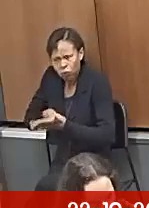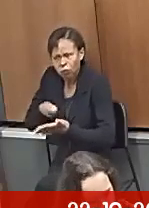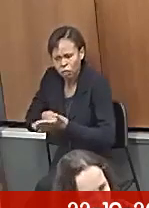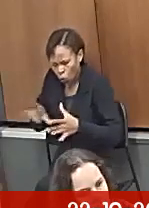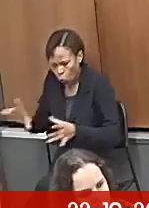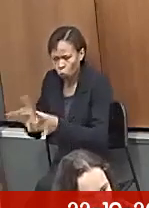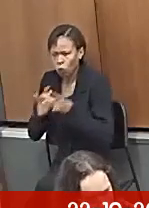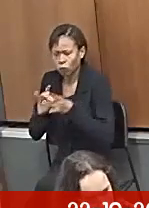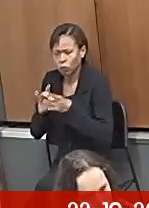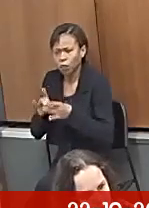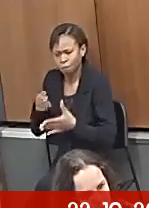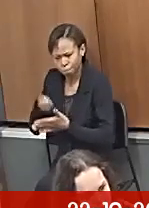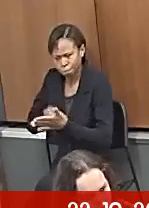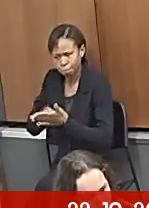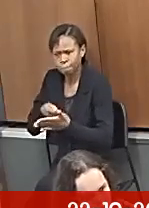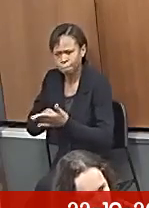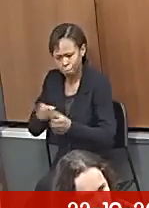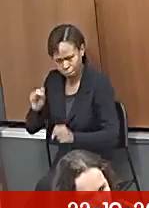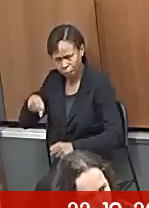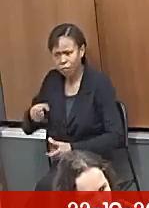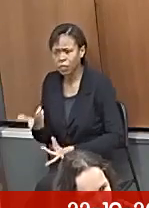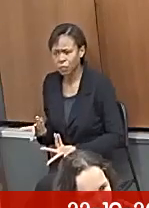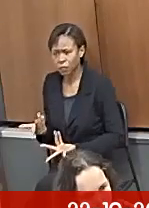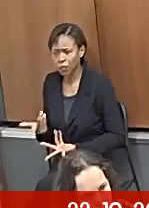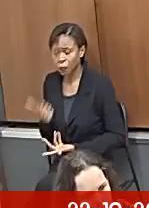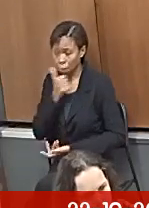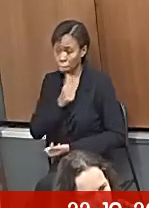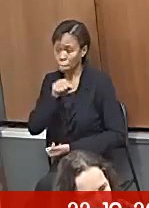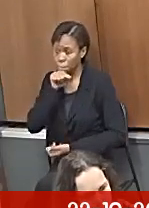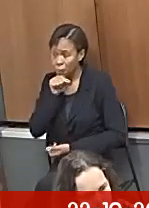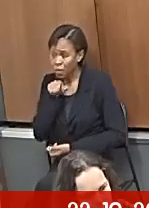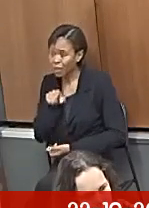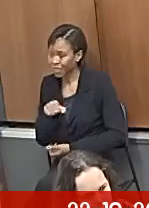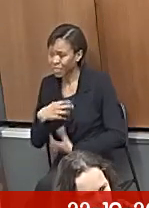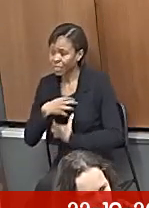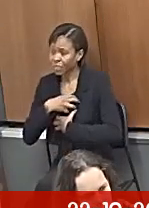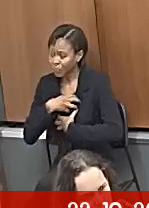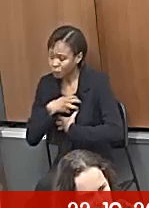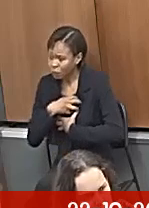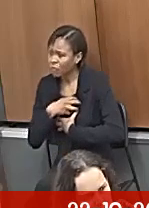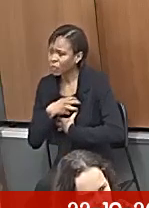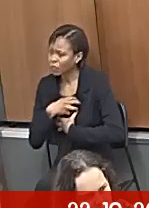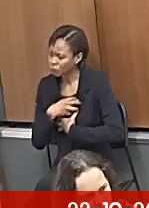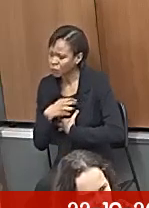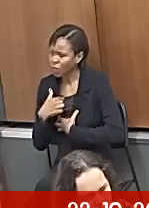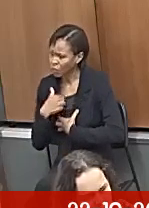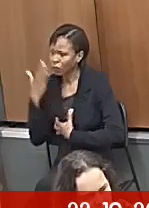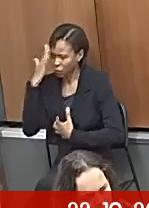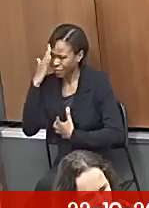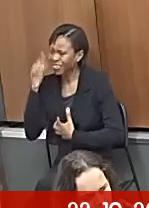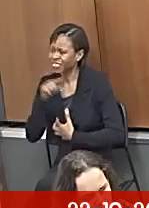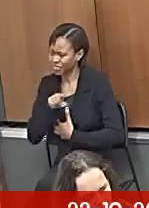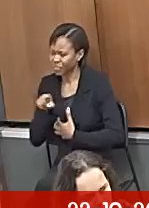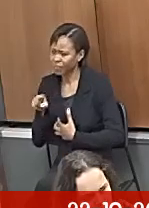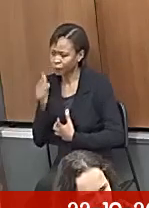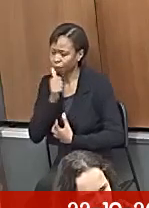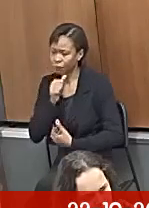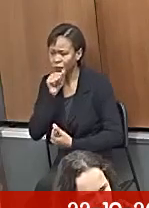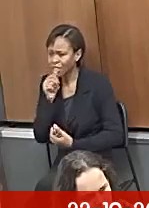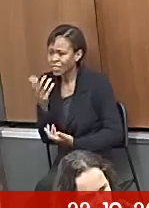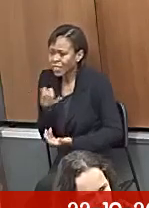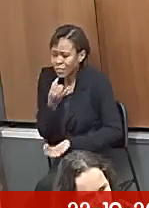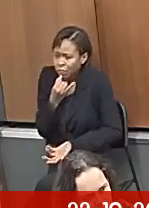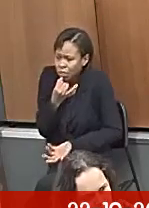essa luta mesmo. E essas mães, eu falo, eu sei da fragilidade delas, eu compreendo, eu sinto, né, que essas mães, né, quando